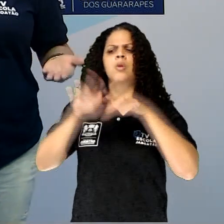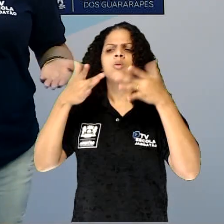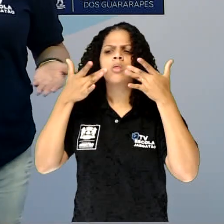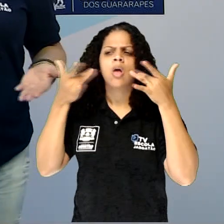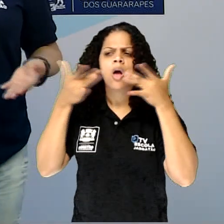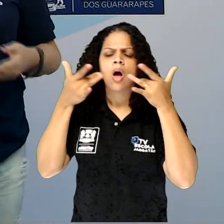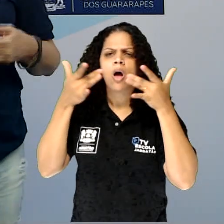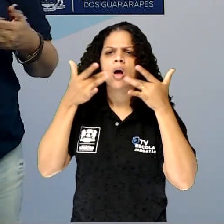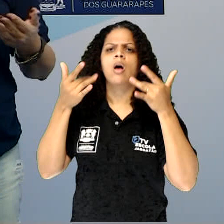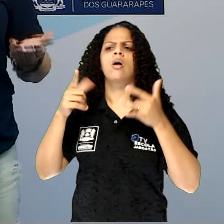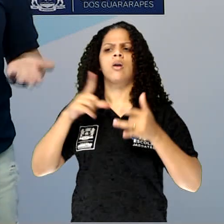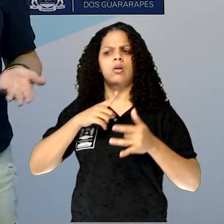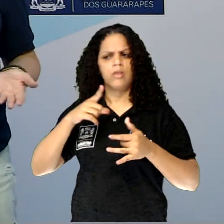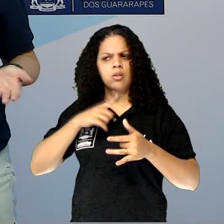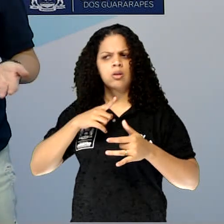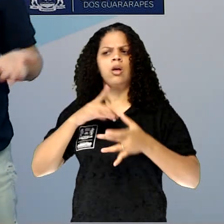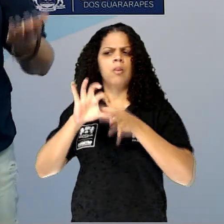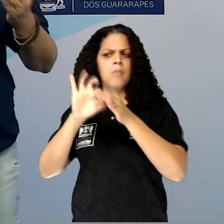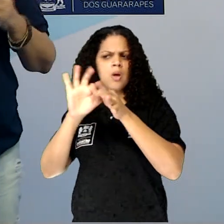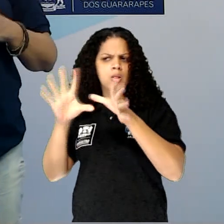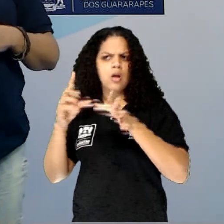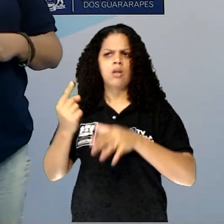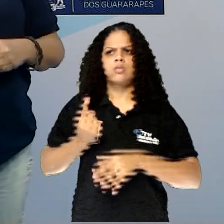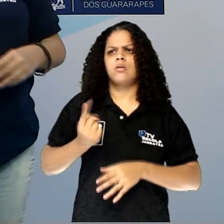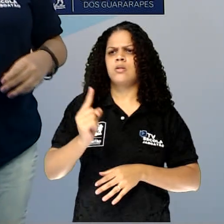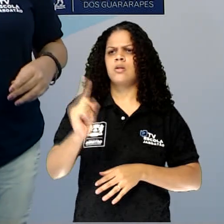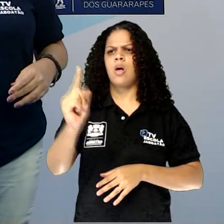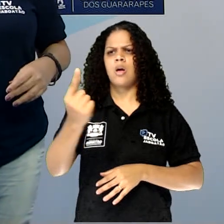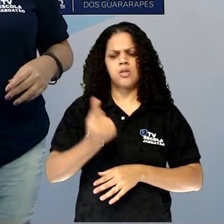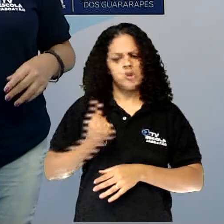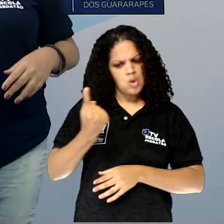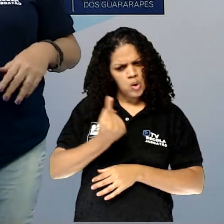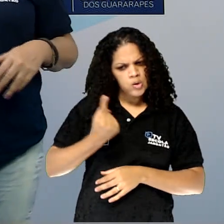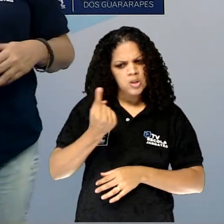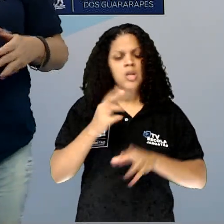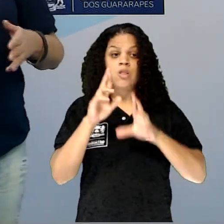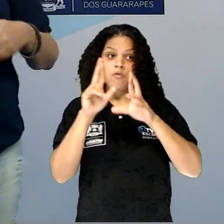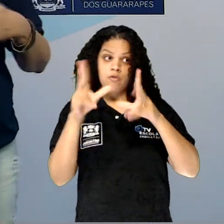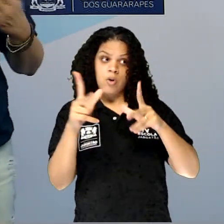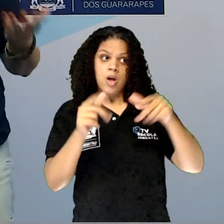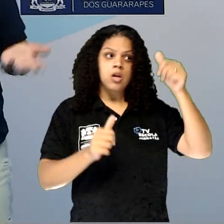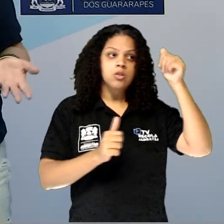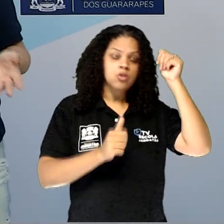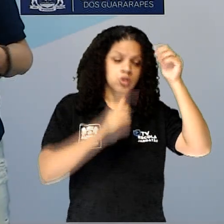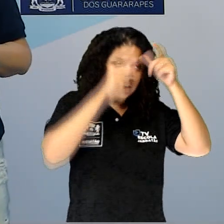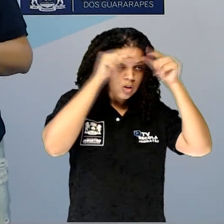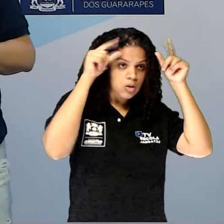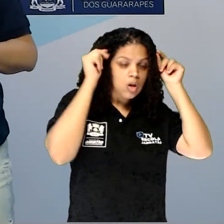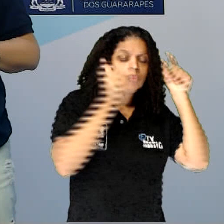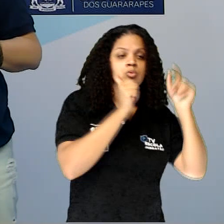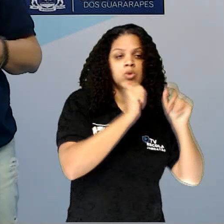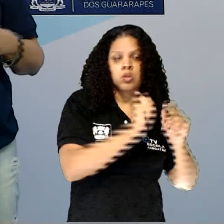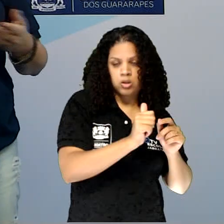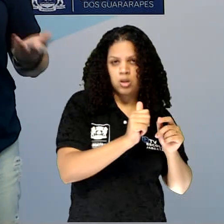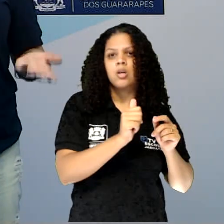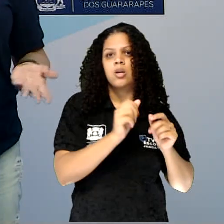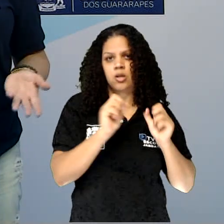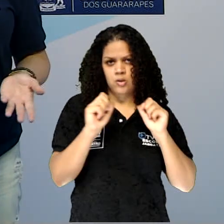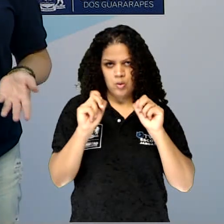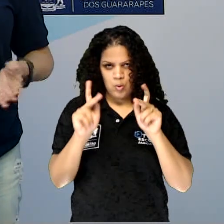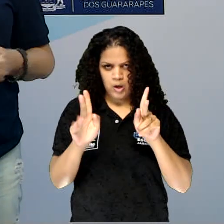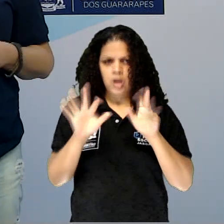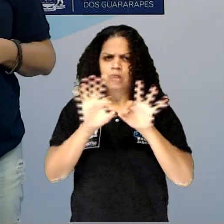tinham uma liberdade de sair sozinhas, ao contrário das gregas. Então, assim seria, de forma